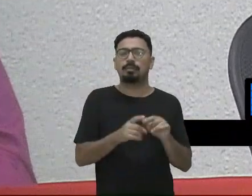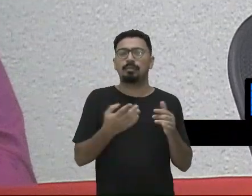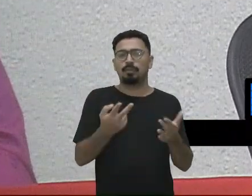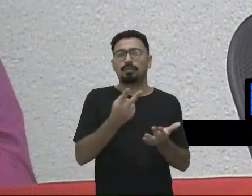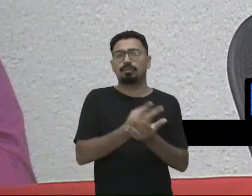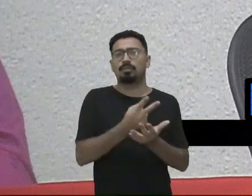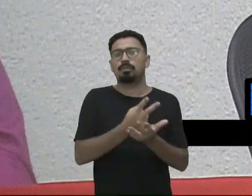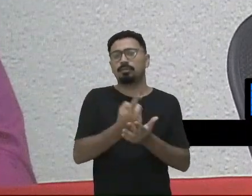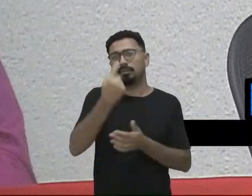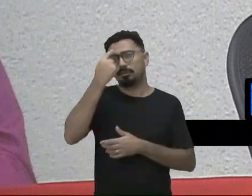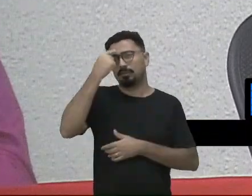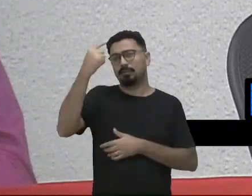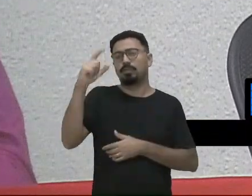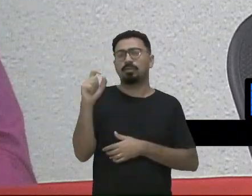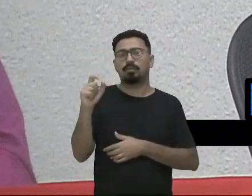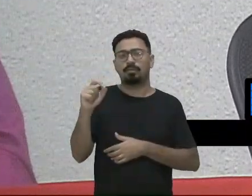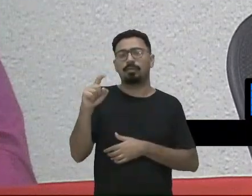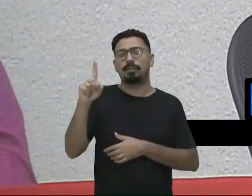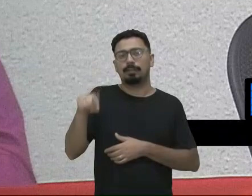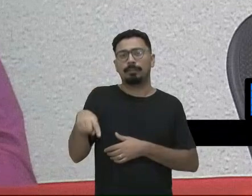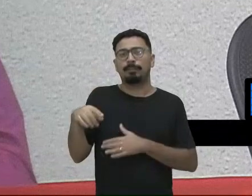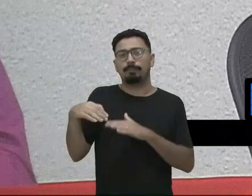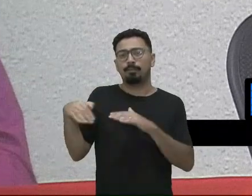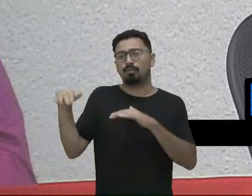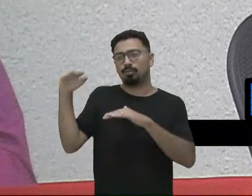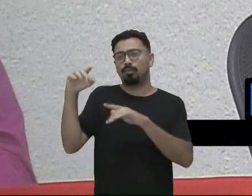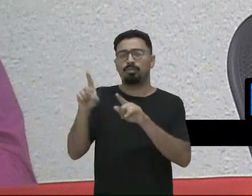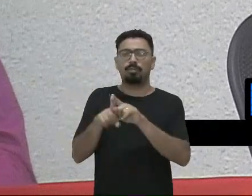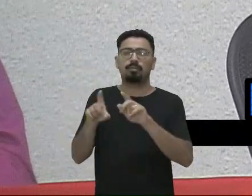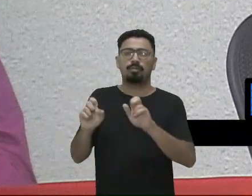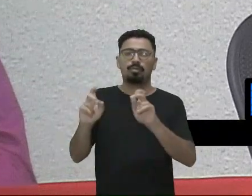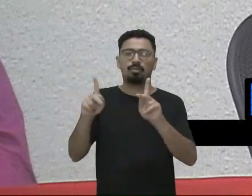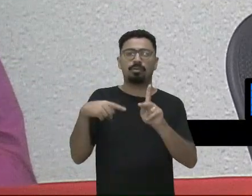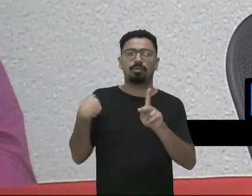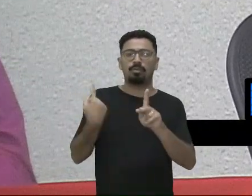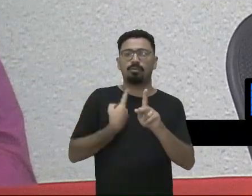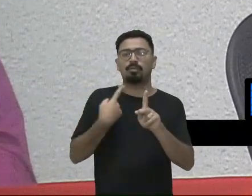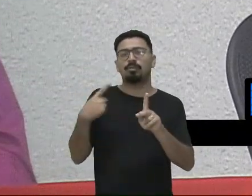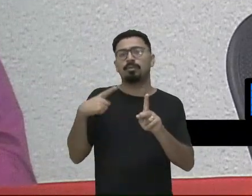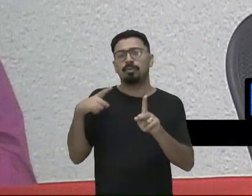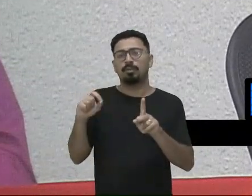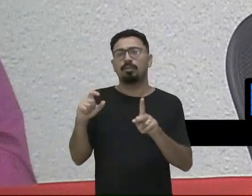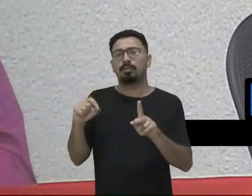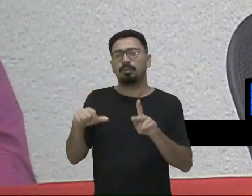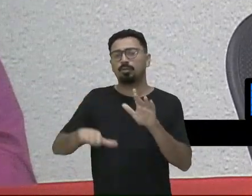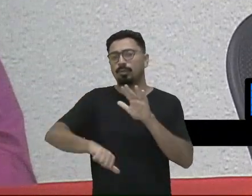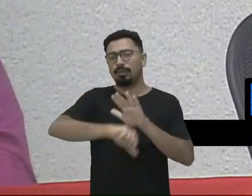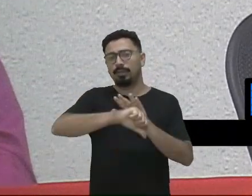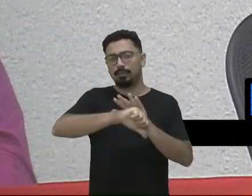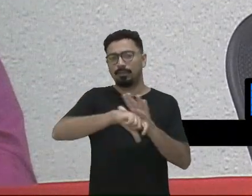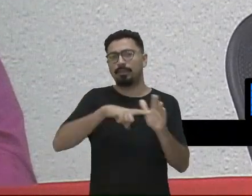quando se pensa nas instâncias superiores, tudo bem, então vamos instaurar um procedimento criminal.